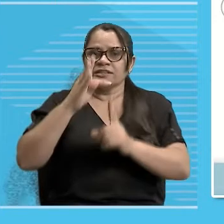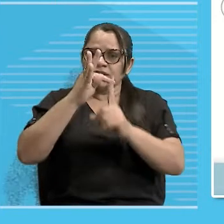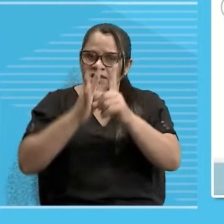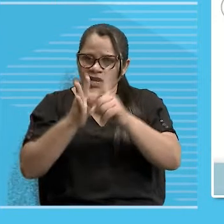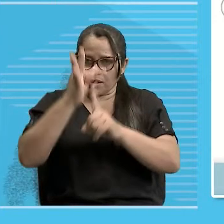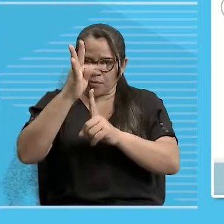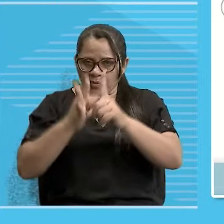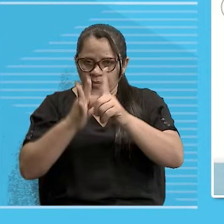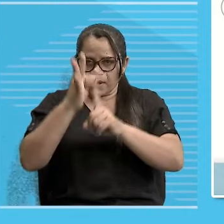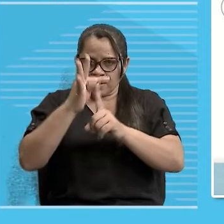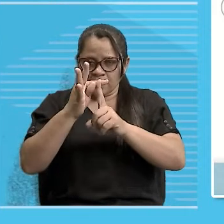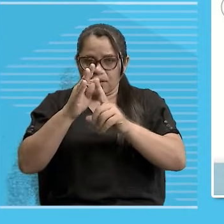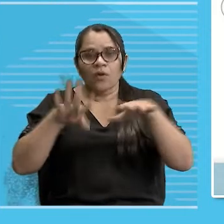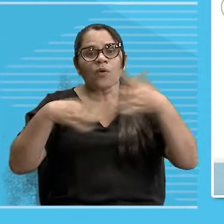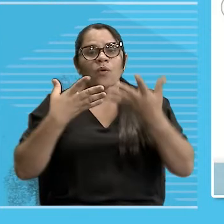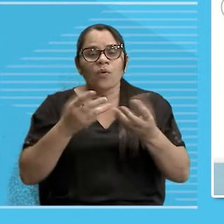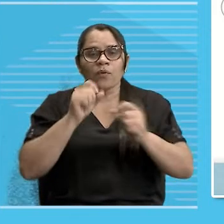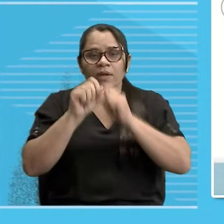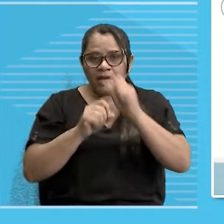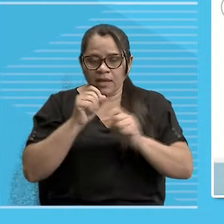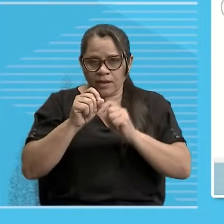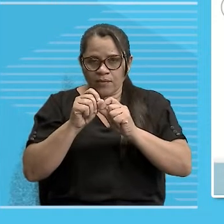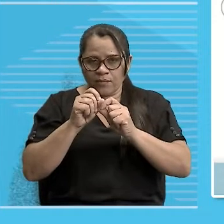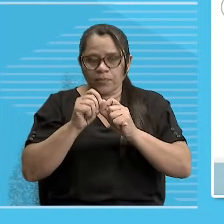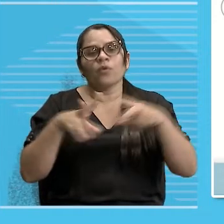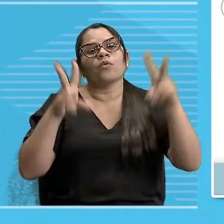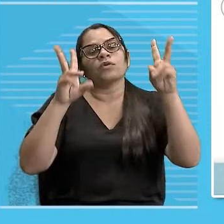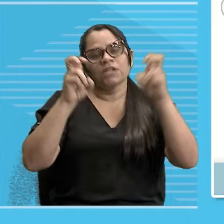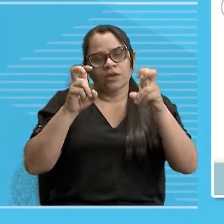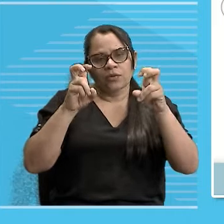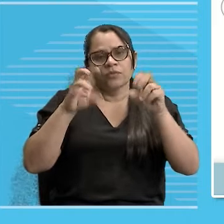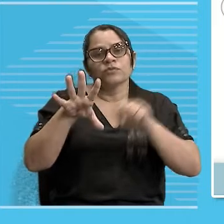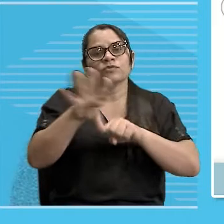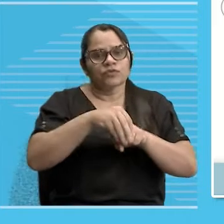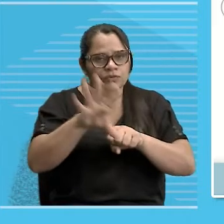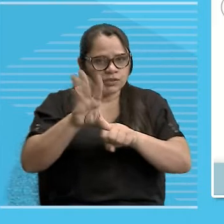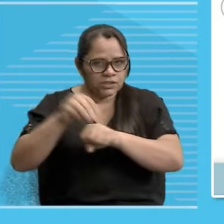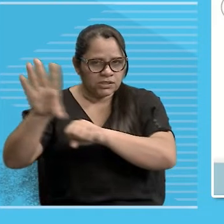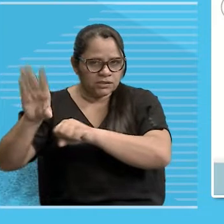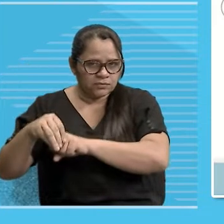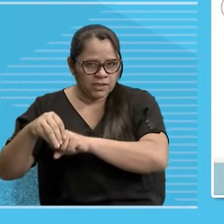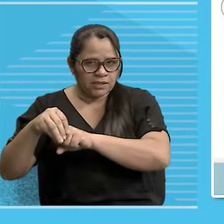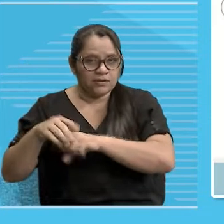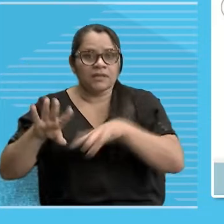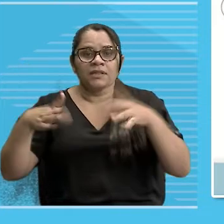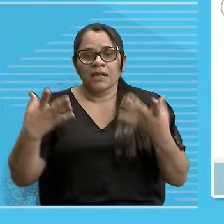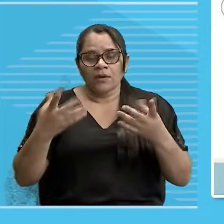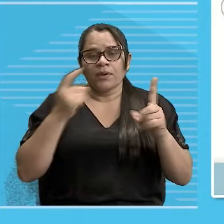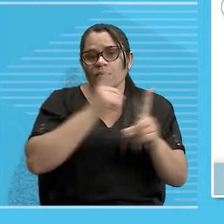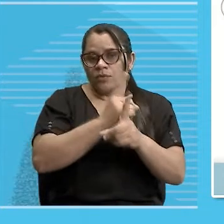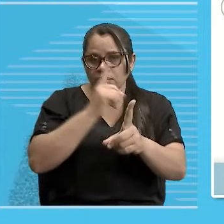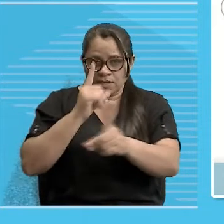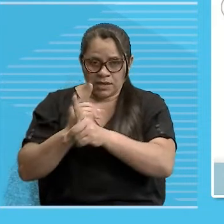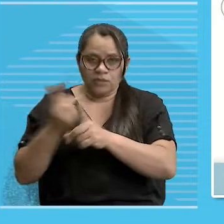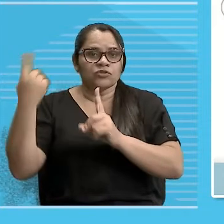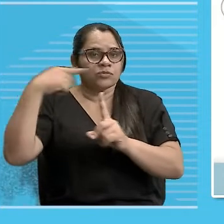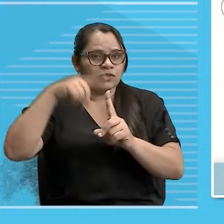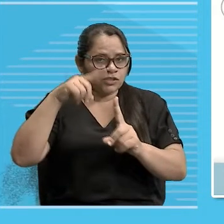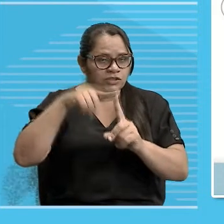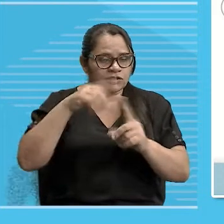Com esse objeto de conhecimento, a gente vai chegar aos três objetivos da aula, que